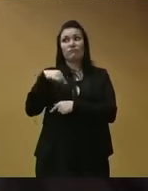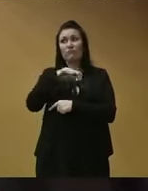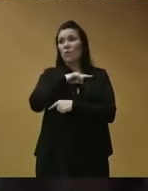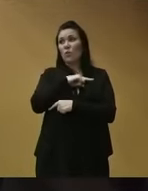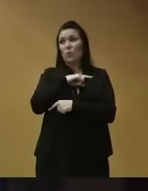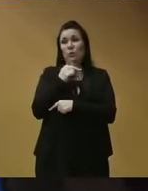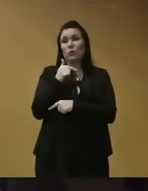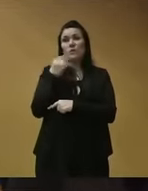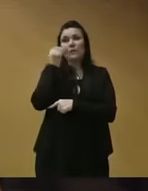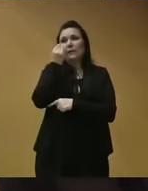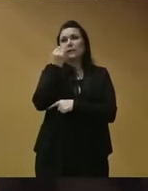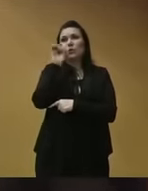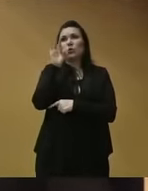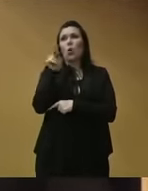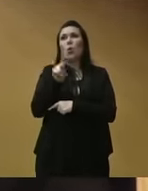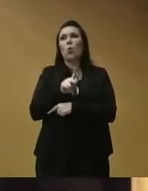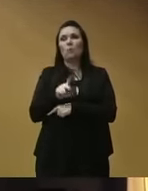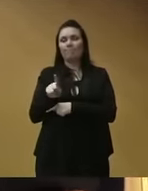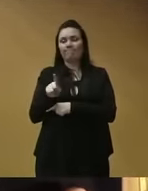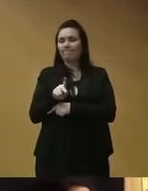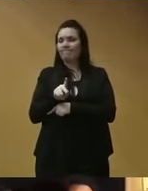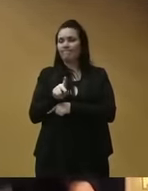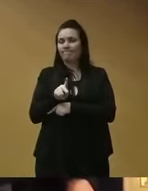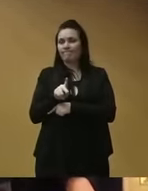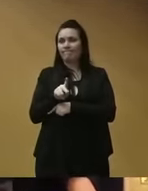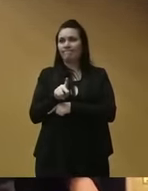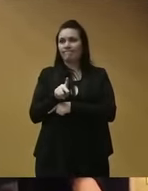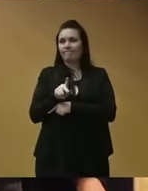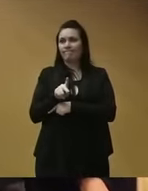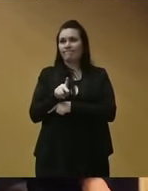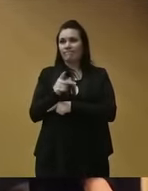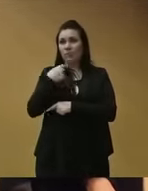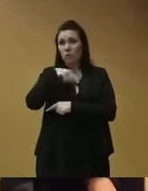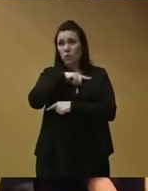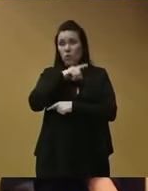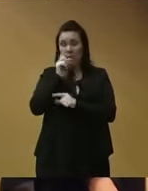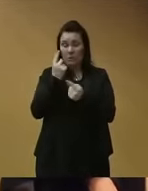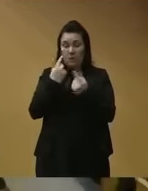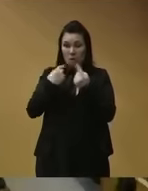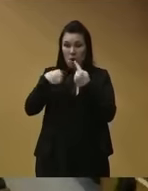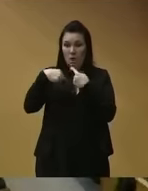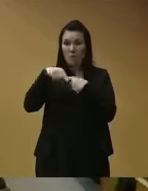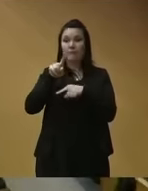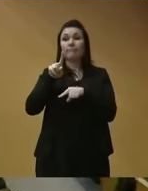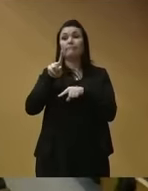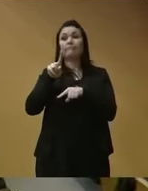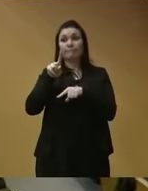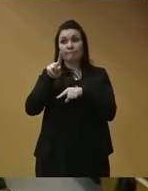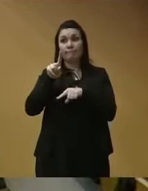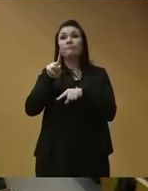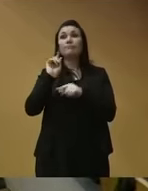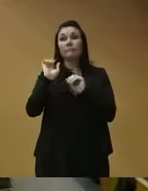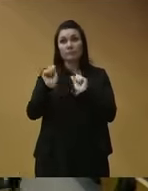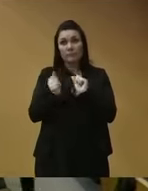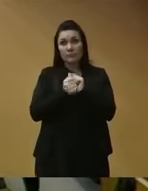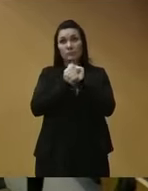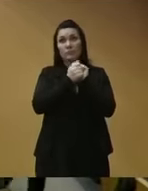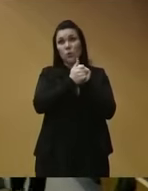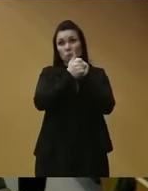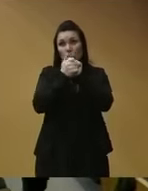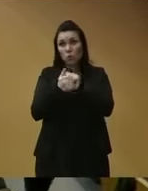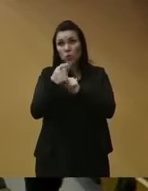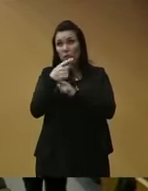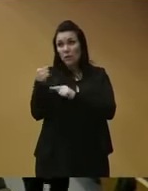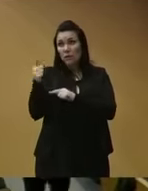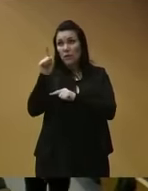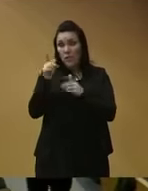essa experiência só como docente, e como docente tivemos que nos reinventar para poder passar junto com vocês esse